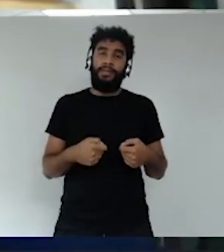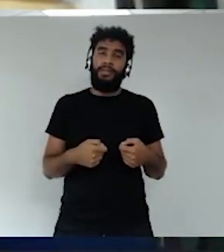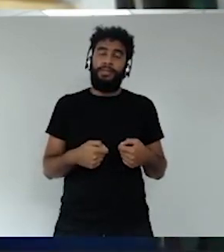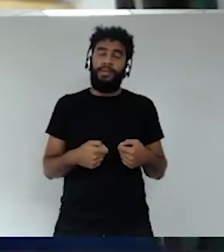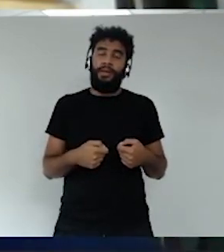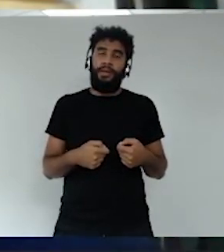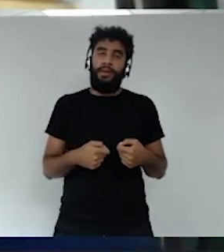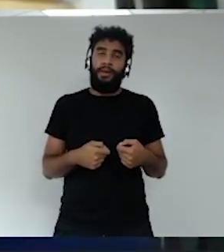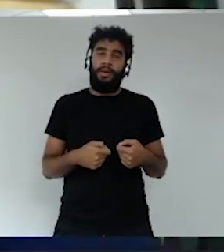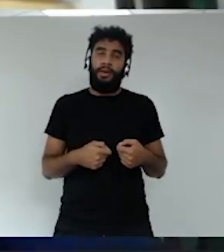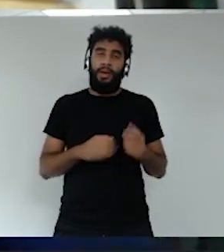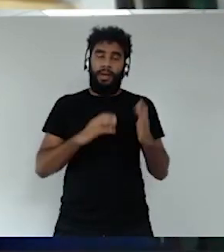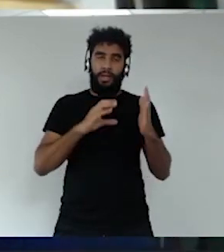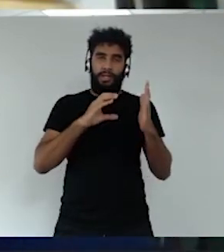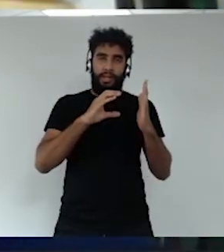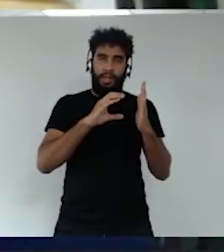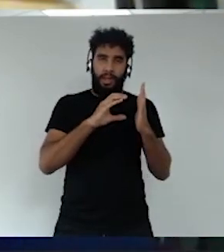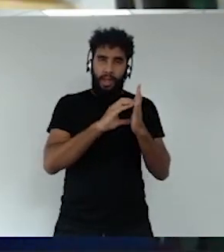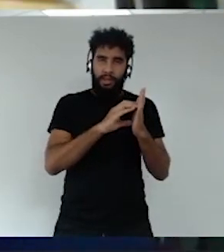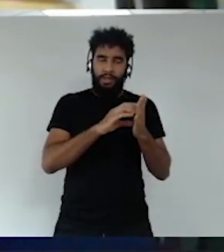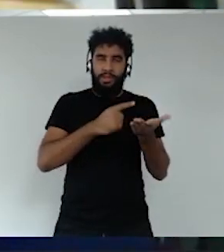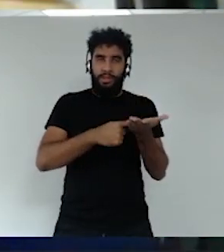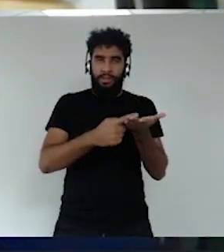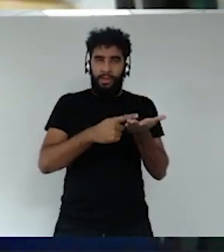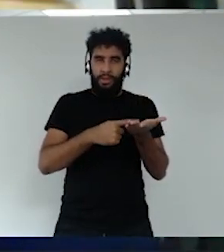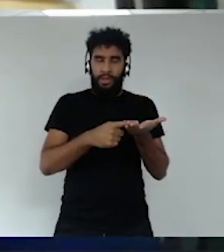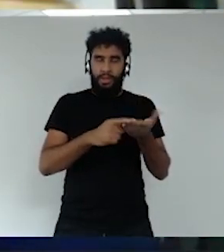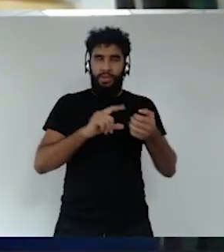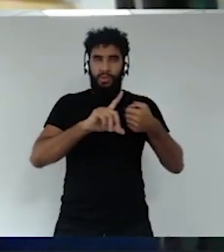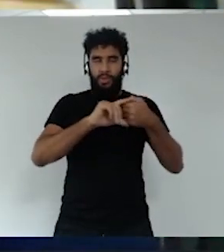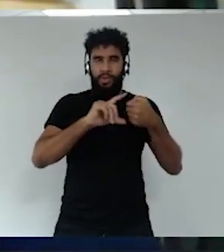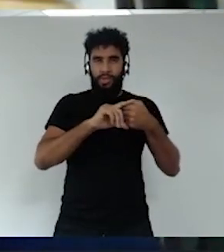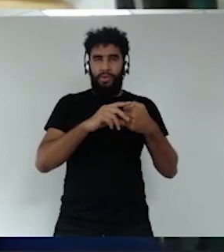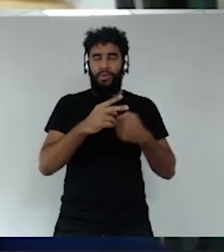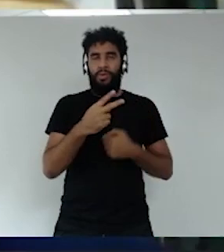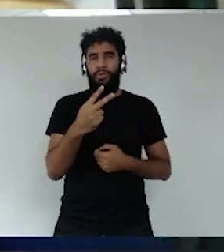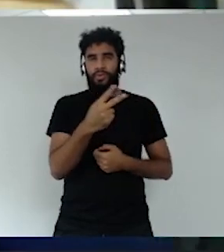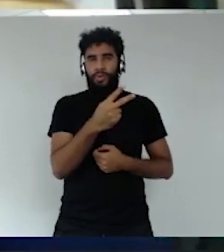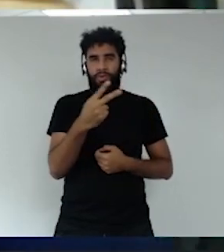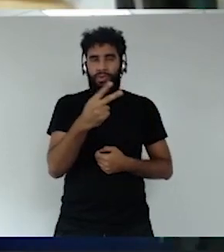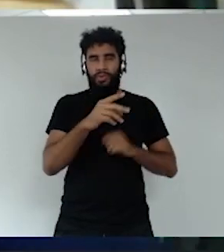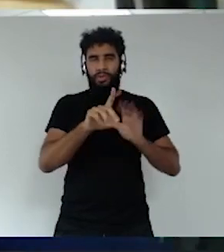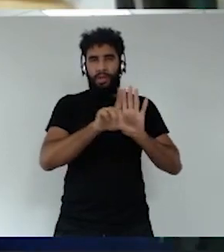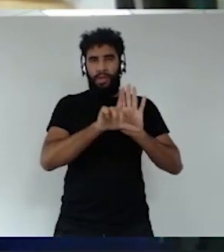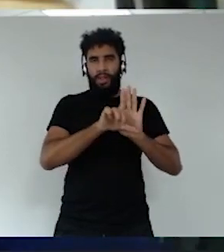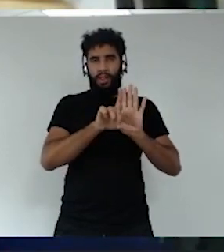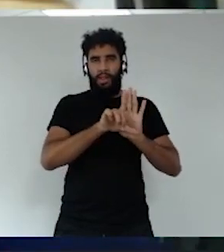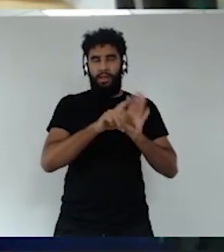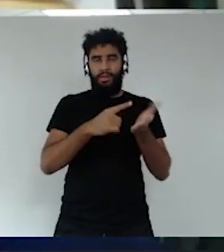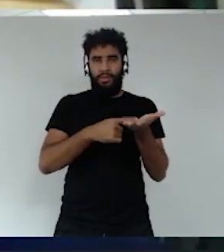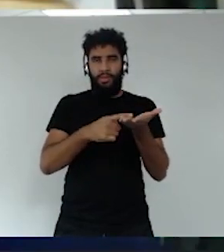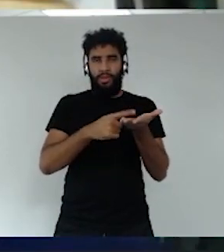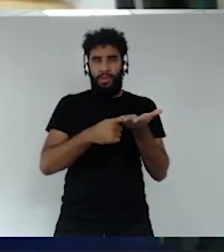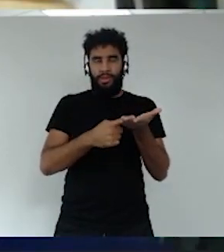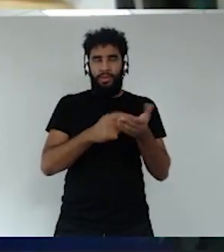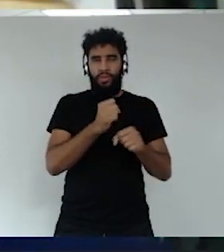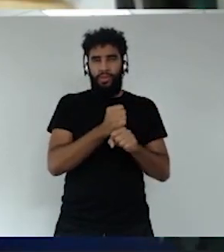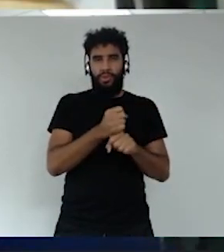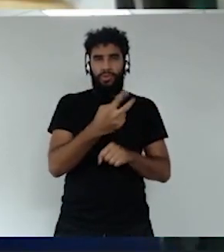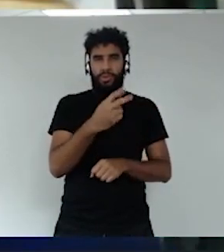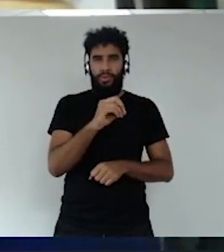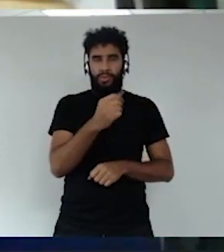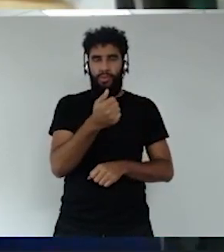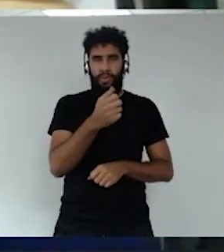das cláusulas de mediação previstas no artigo 22 da Lei de Mediação, 13.140, de 2015.